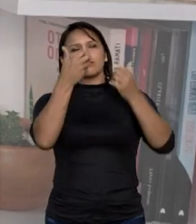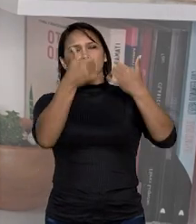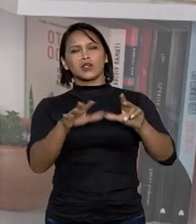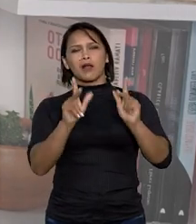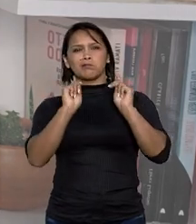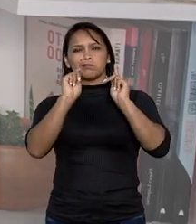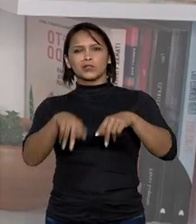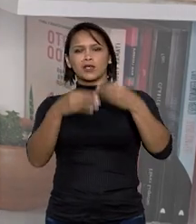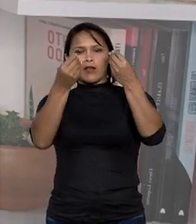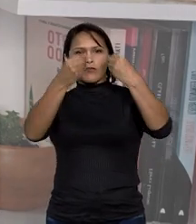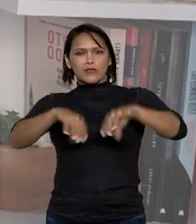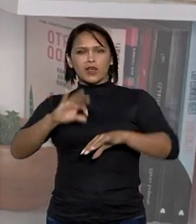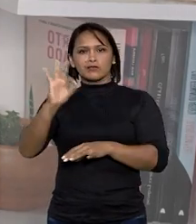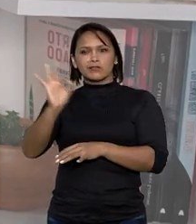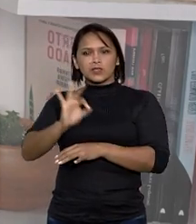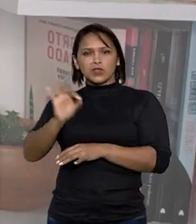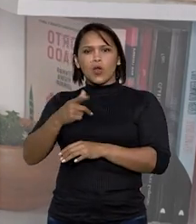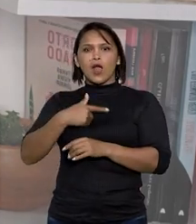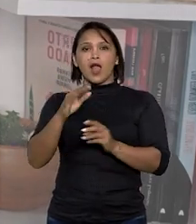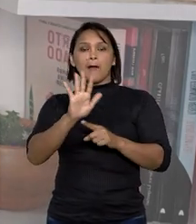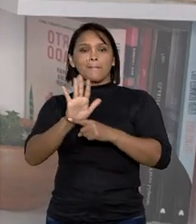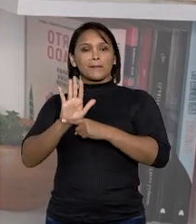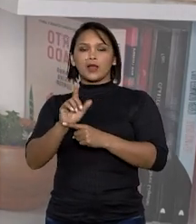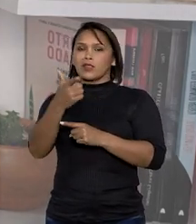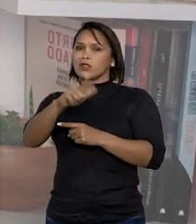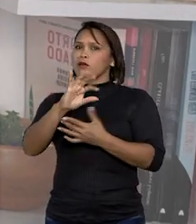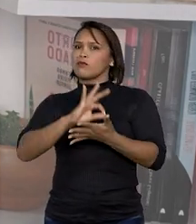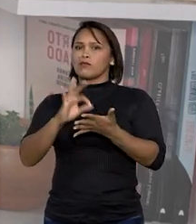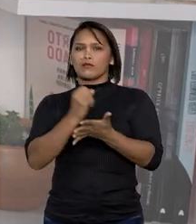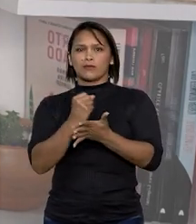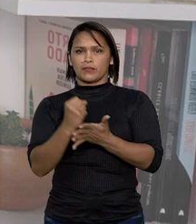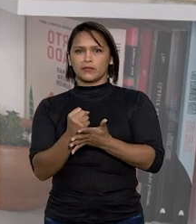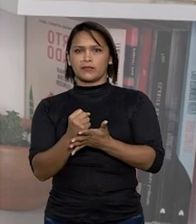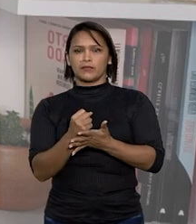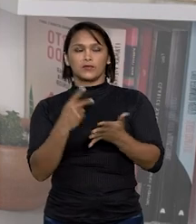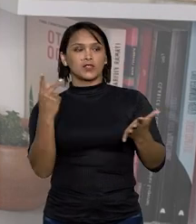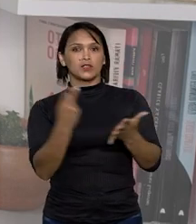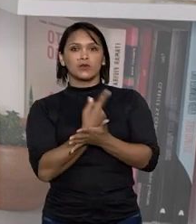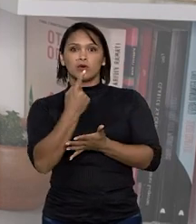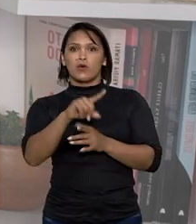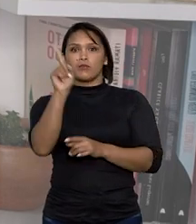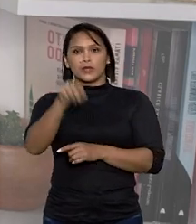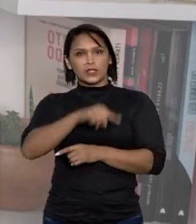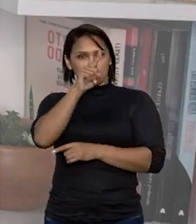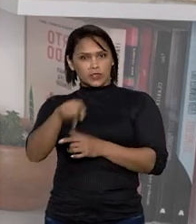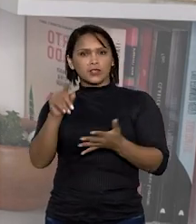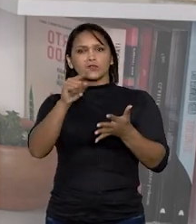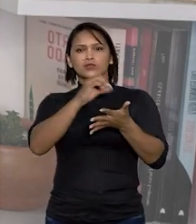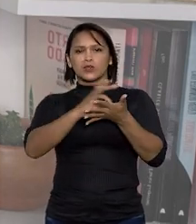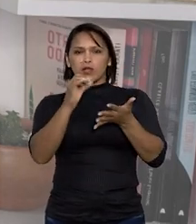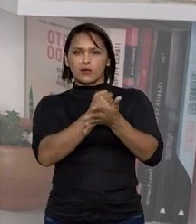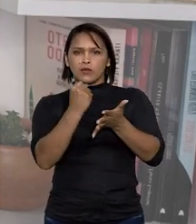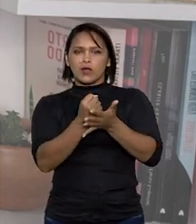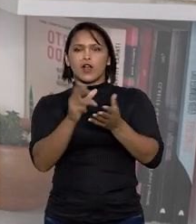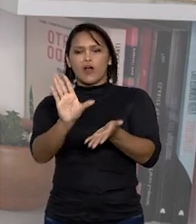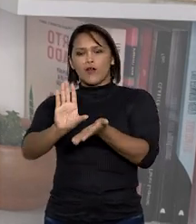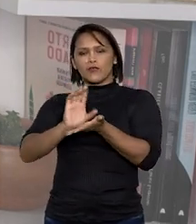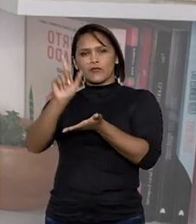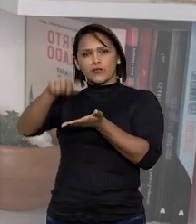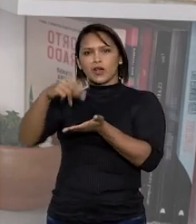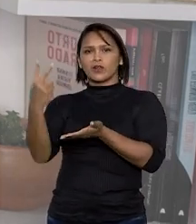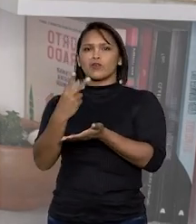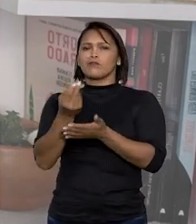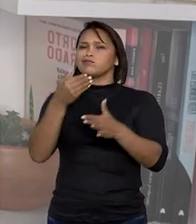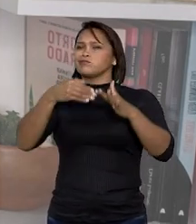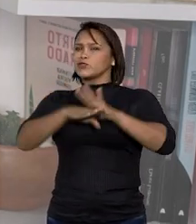aposentadoria sofreu um desconto referente a empréstimo não contratado o pedido de anulação do contrato restituição de valores